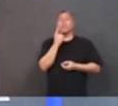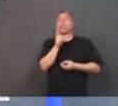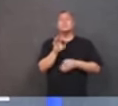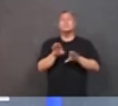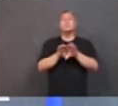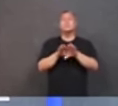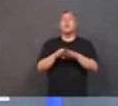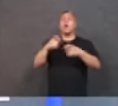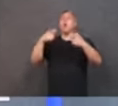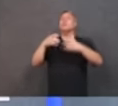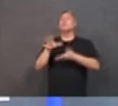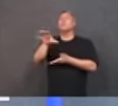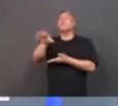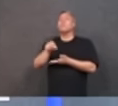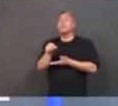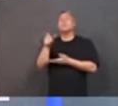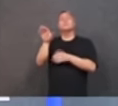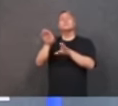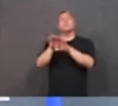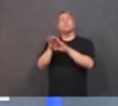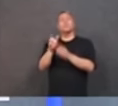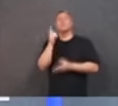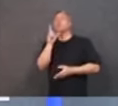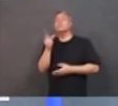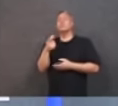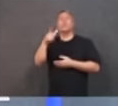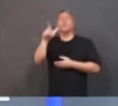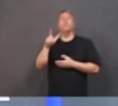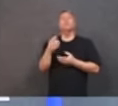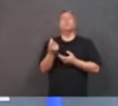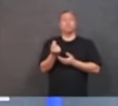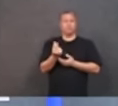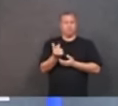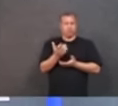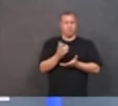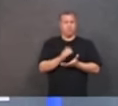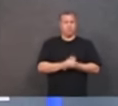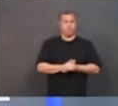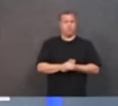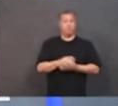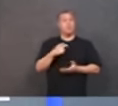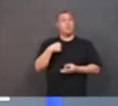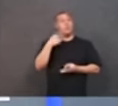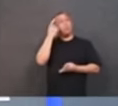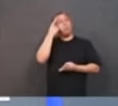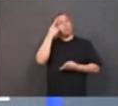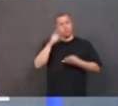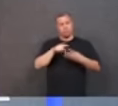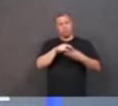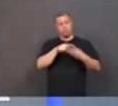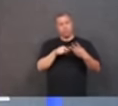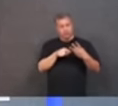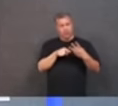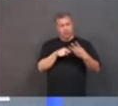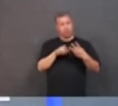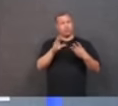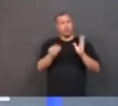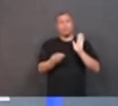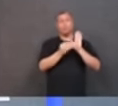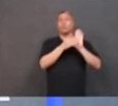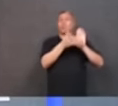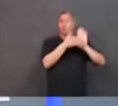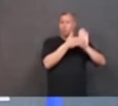recursos. E eu vejo 3 alternativas que nós vamos empreender, isso está inclusive bem delineado na nossa